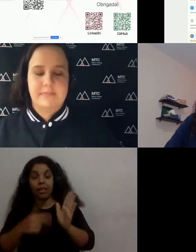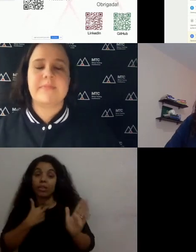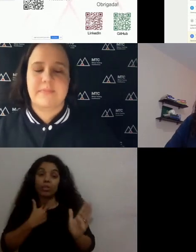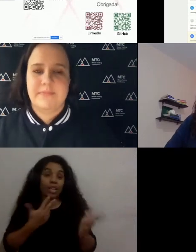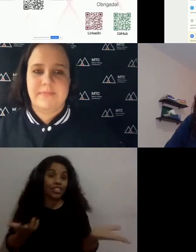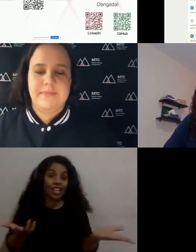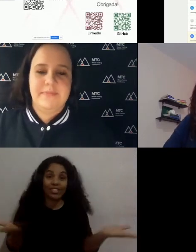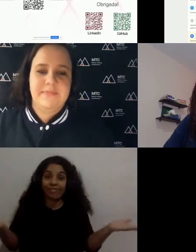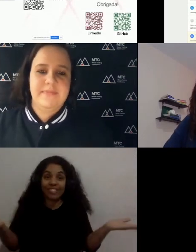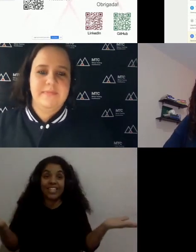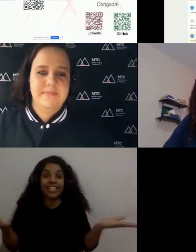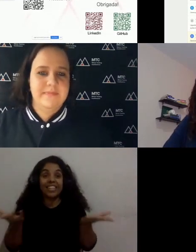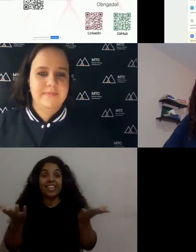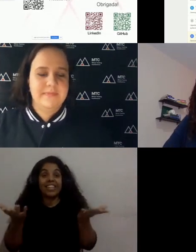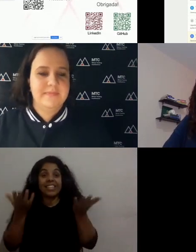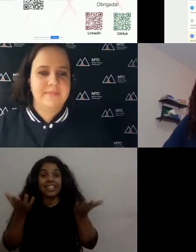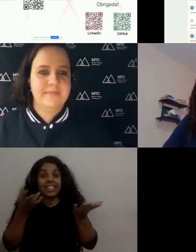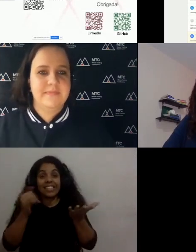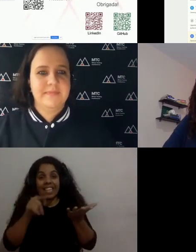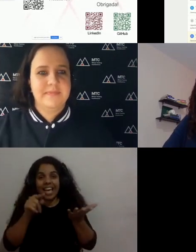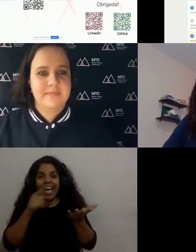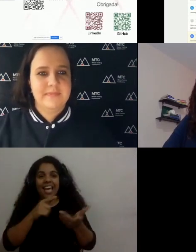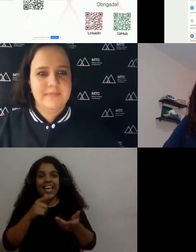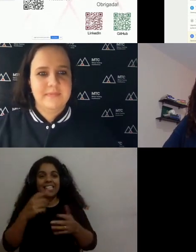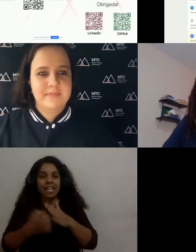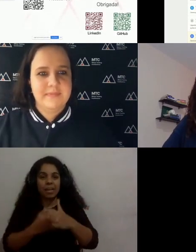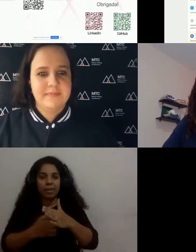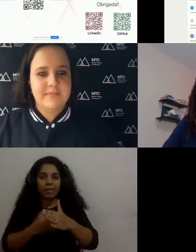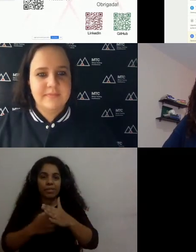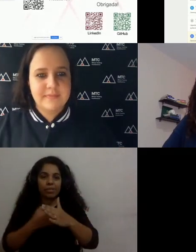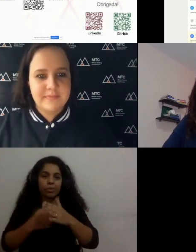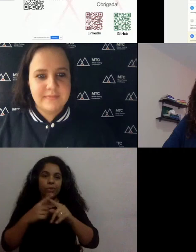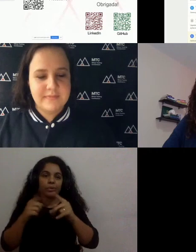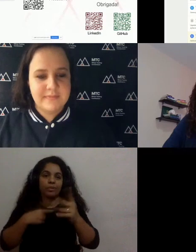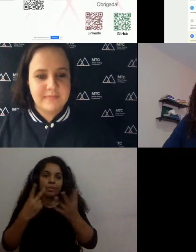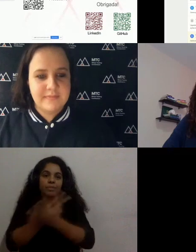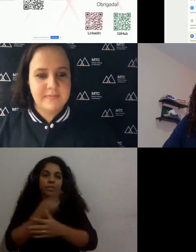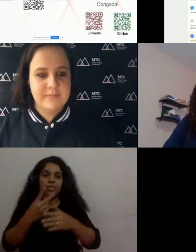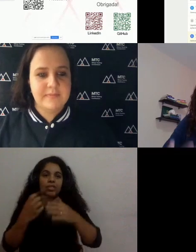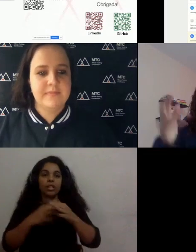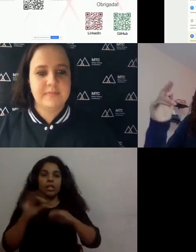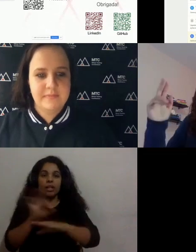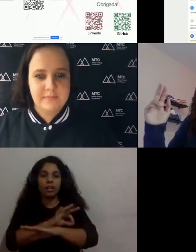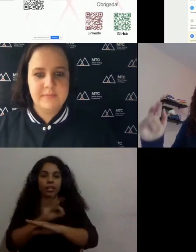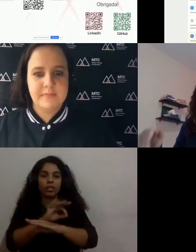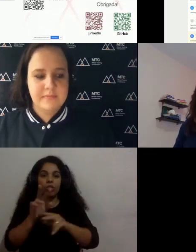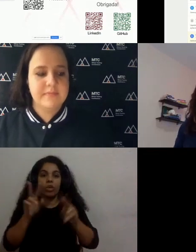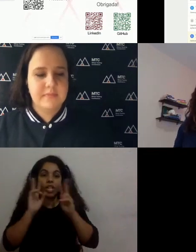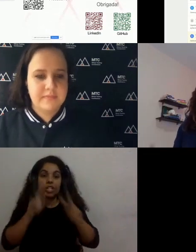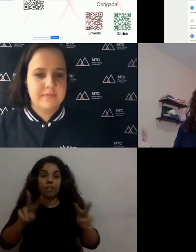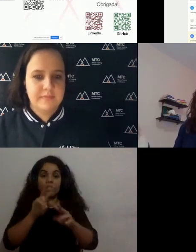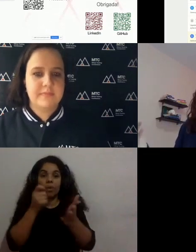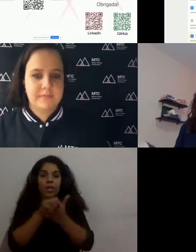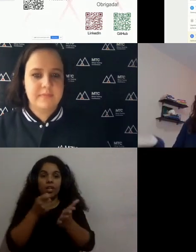jeito. Se essa empresa de arquitetura de visão